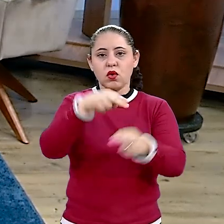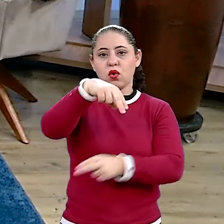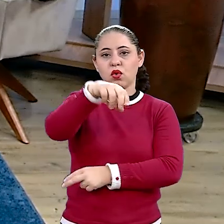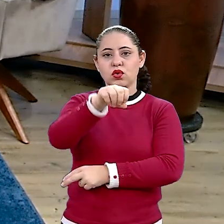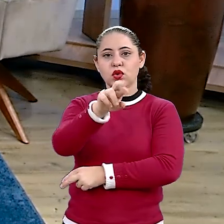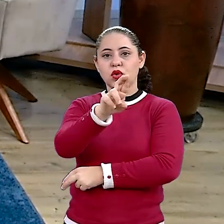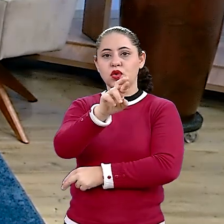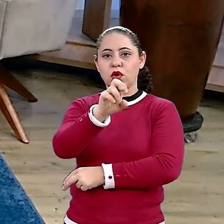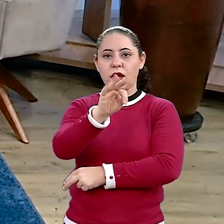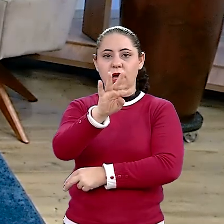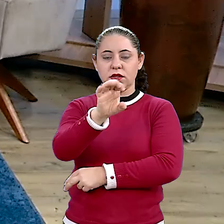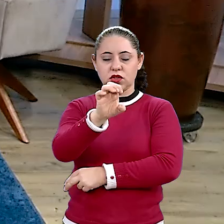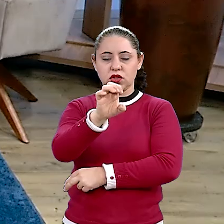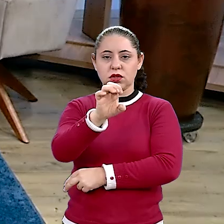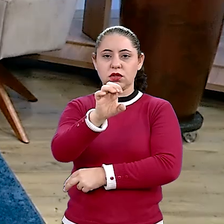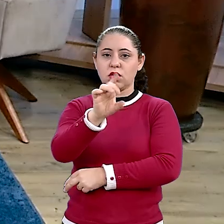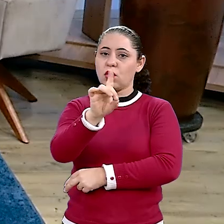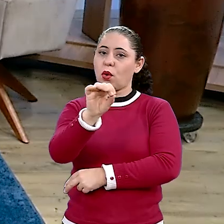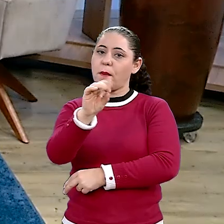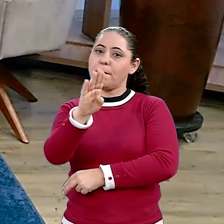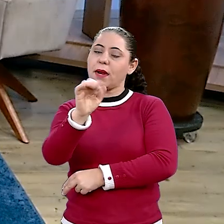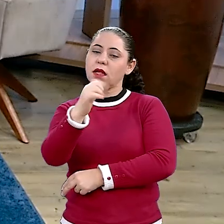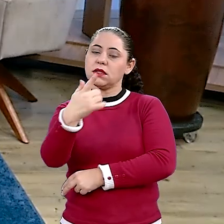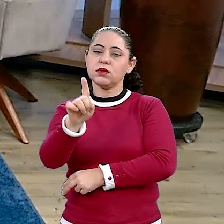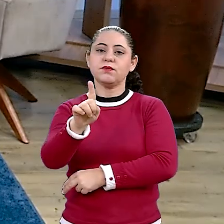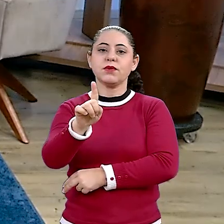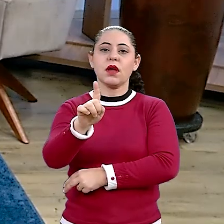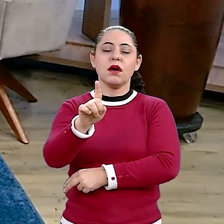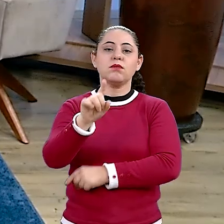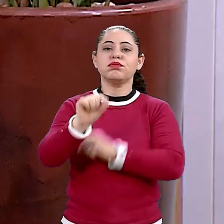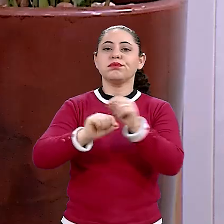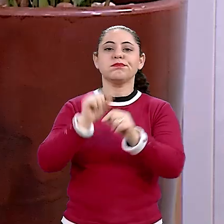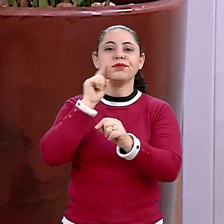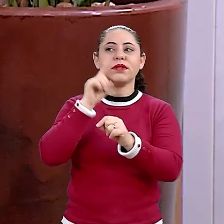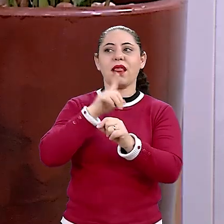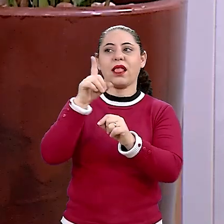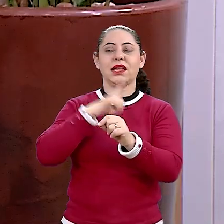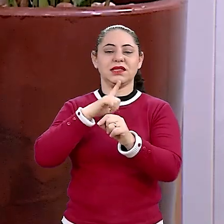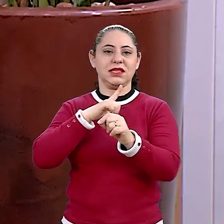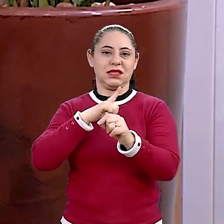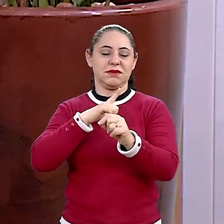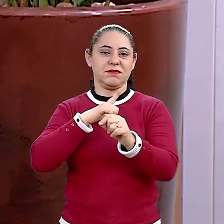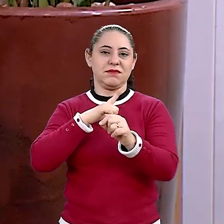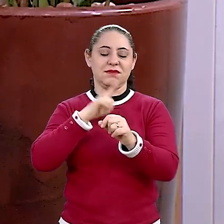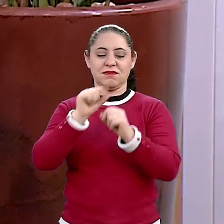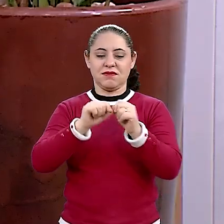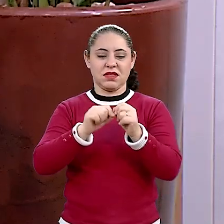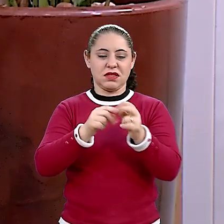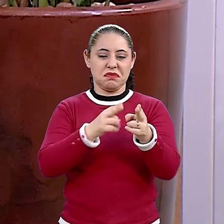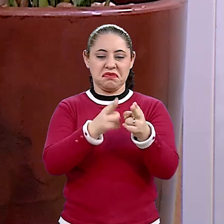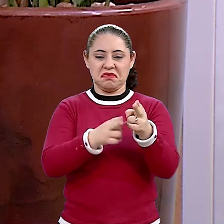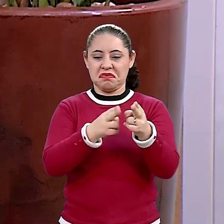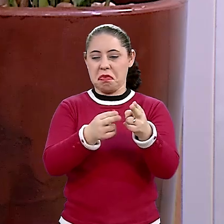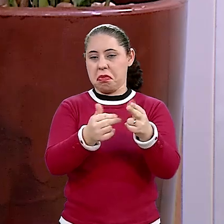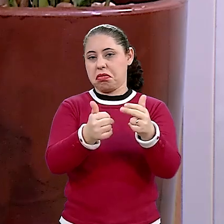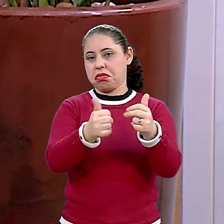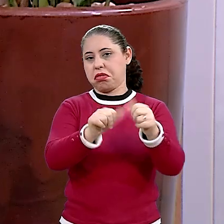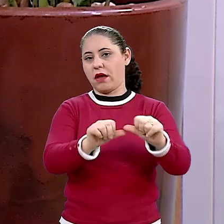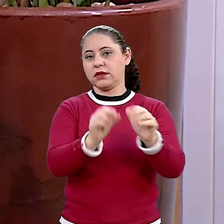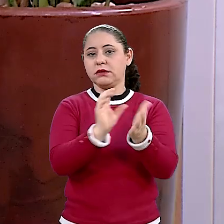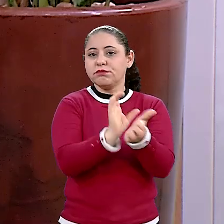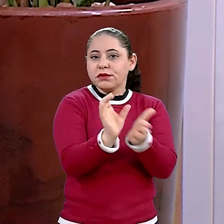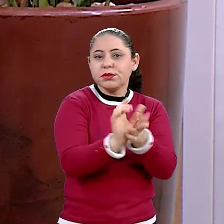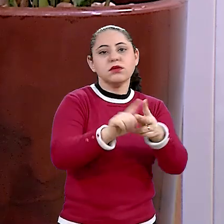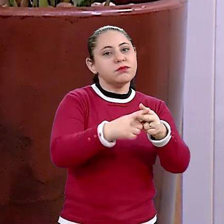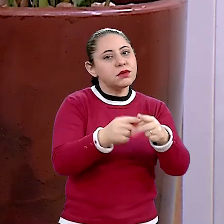no oeste do Brasil, antiga NOB, para uma empresa norte-americana e, na verdade, ela sucateou a ferrovia, ela não